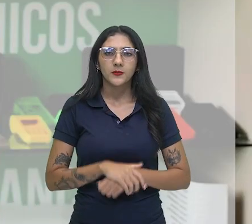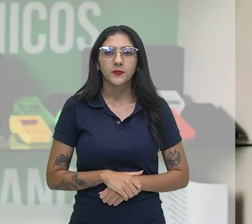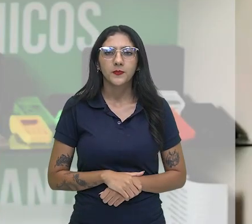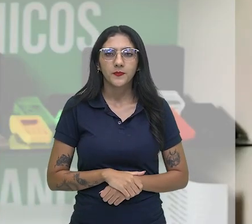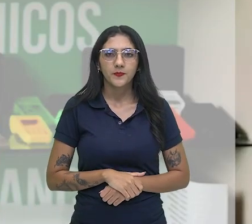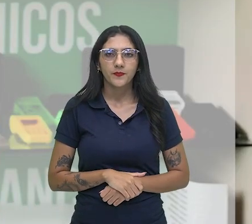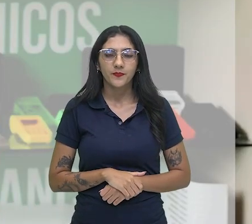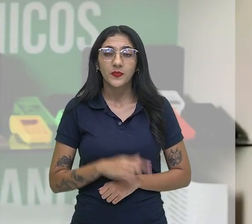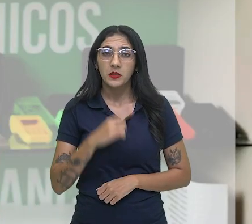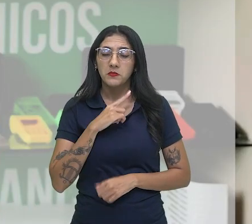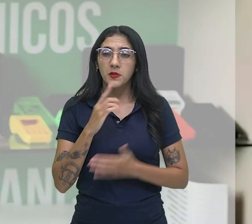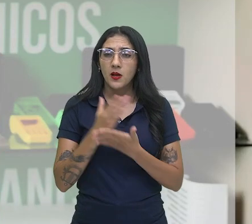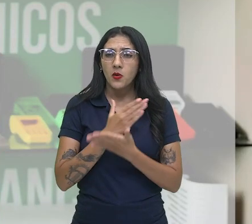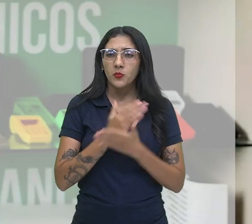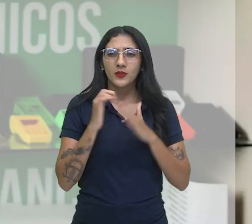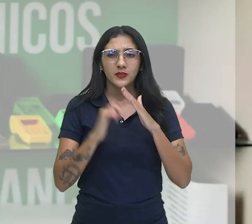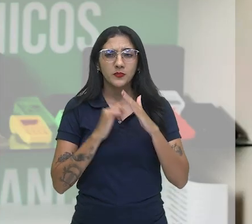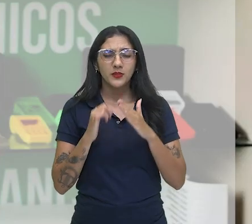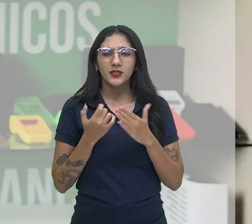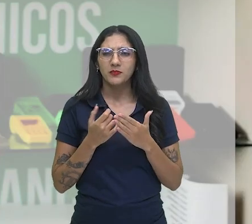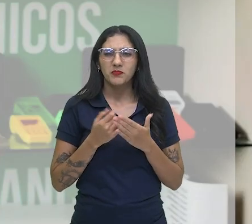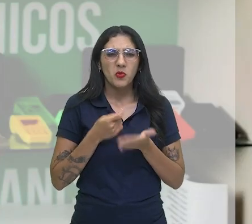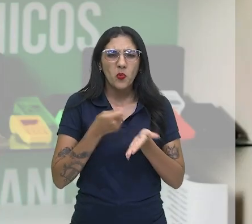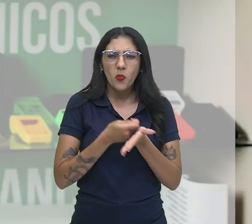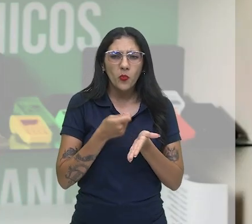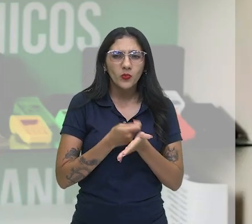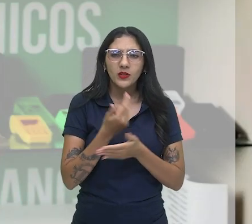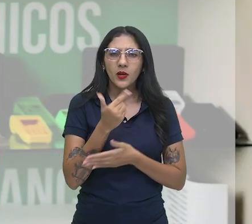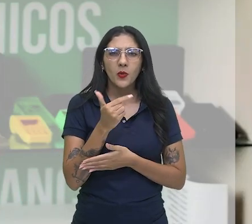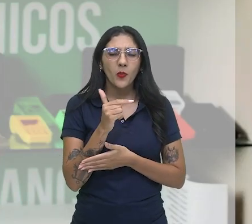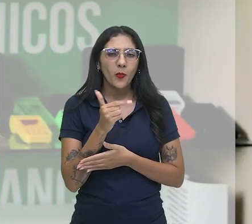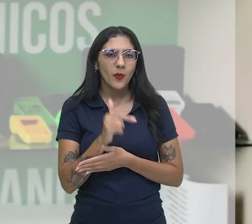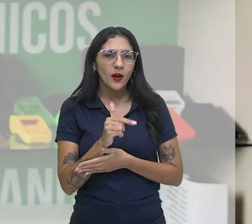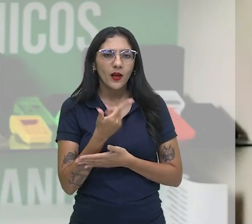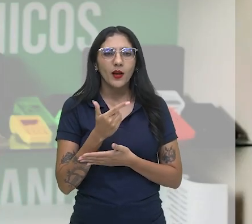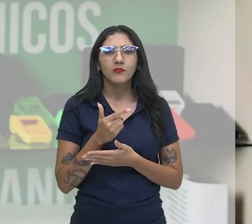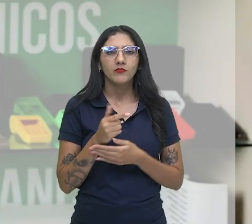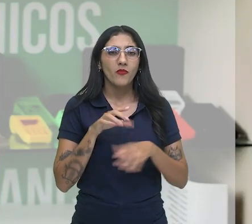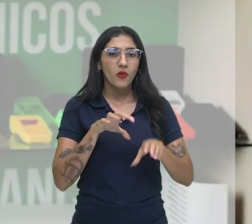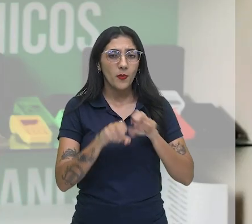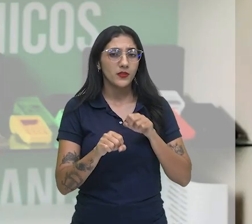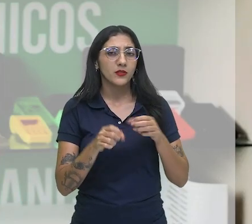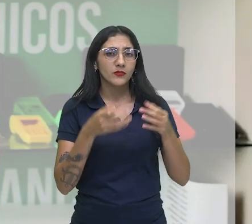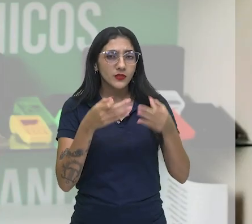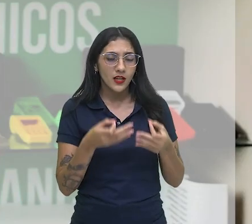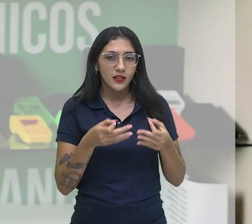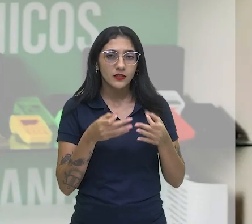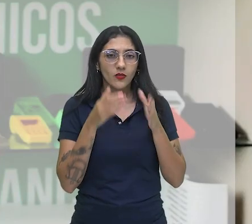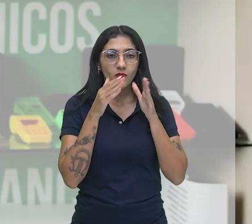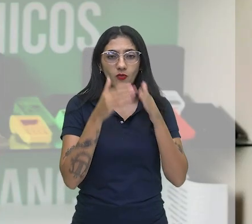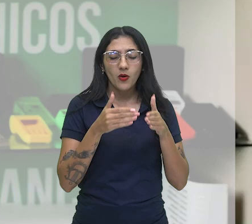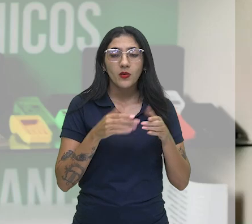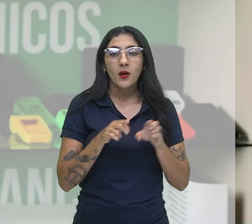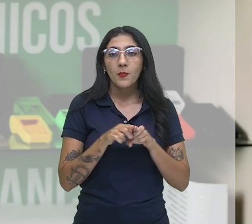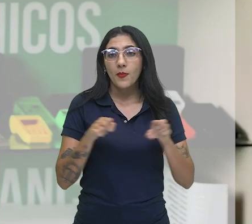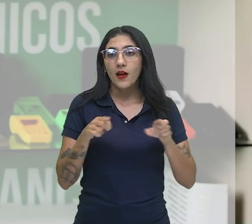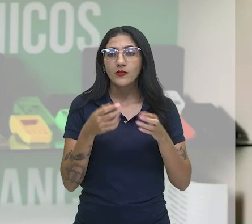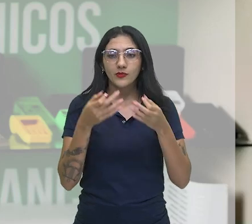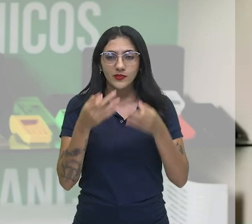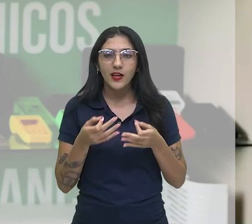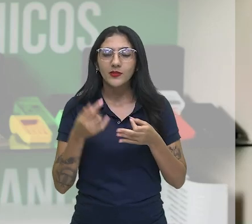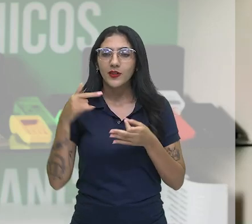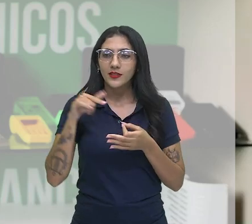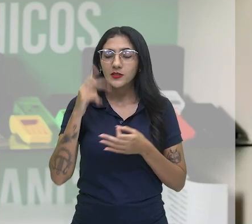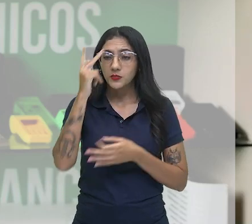tem empresas que não exigem a formação, a empresa acaba formando, mas o ideal é que essas pessoas